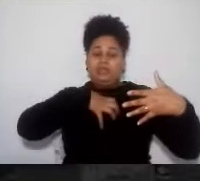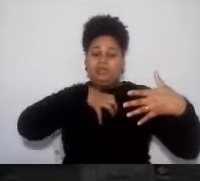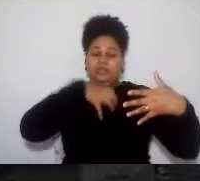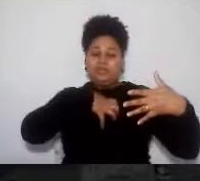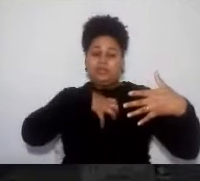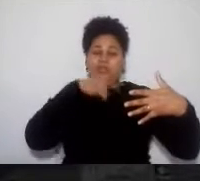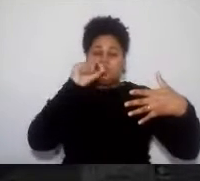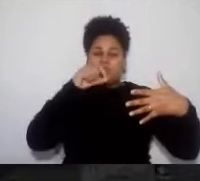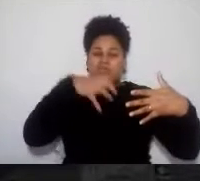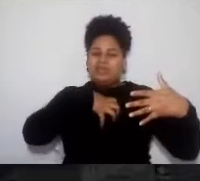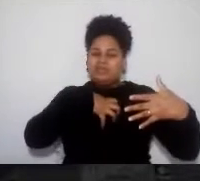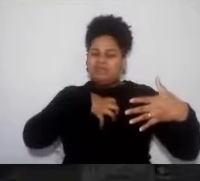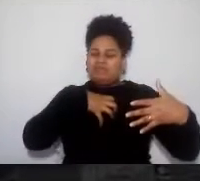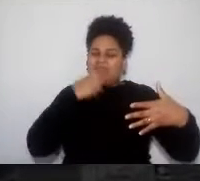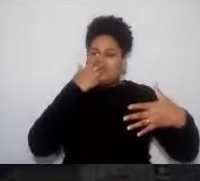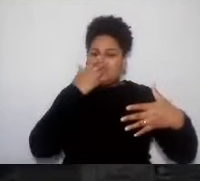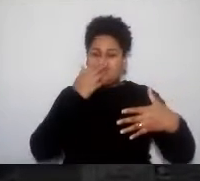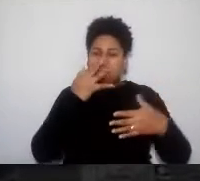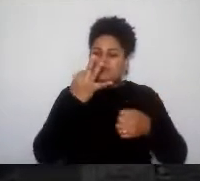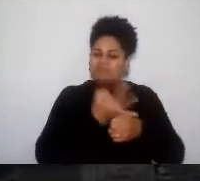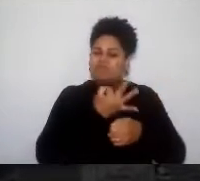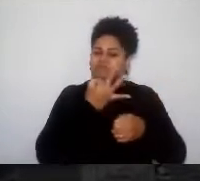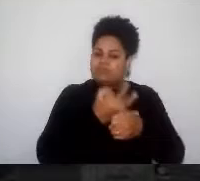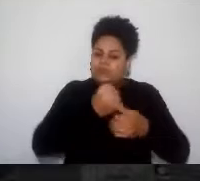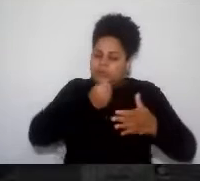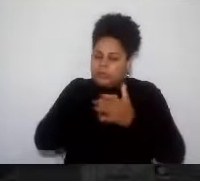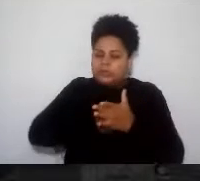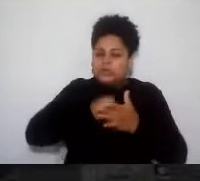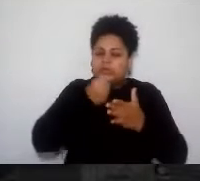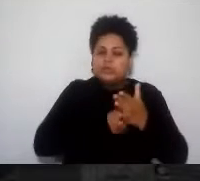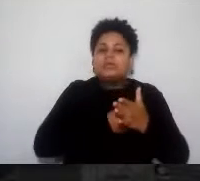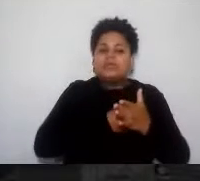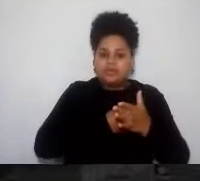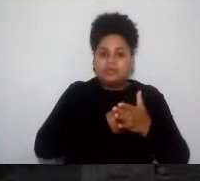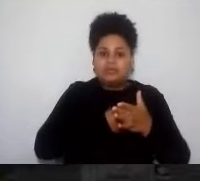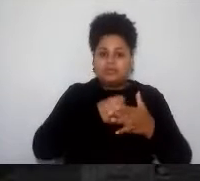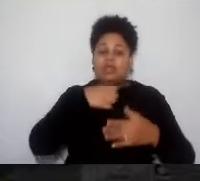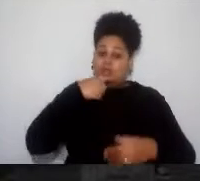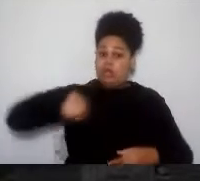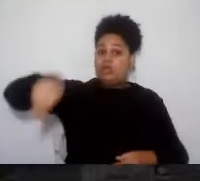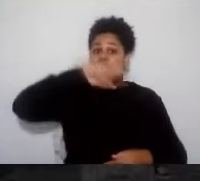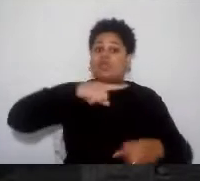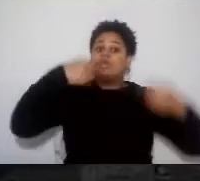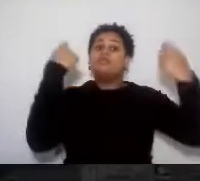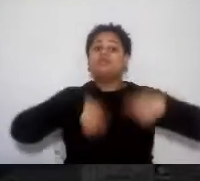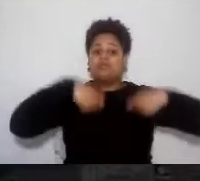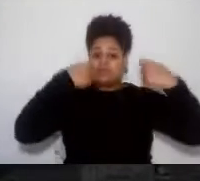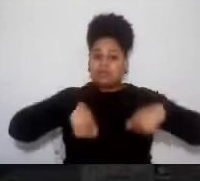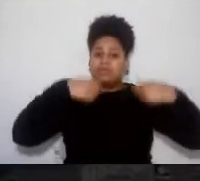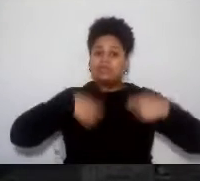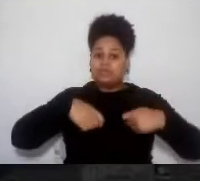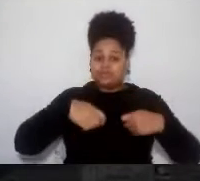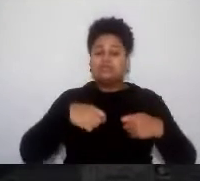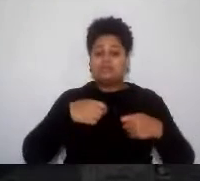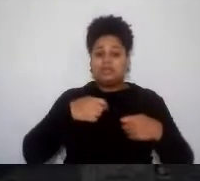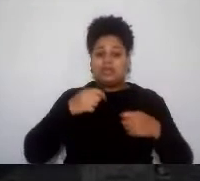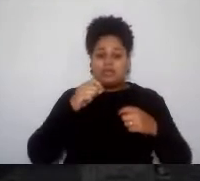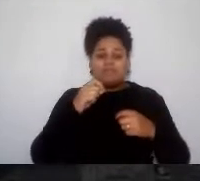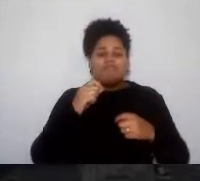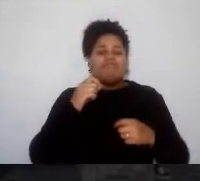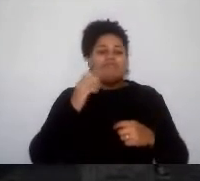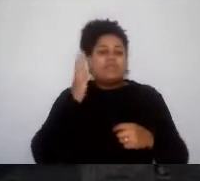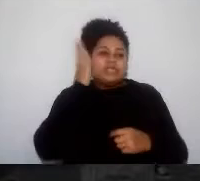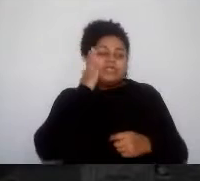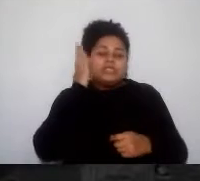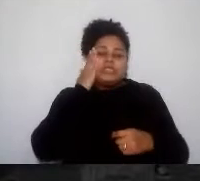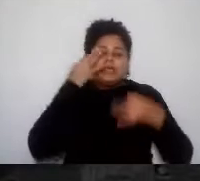nós temos de estar convencidos da necessidade da ação sindical, resistindo